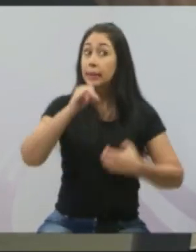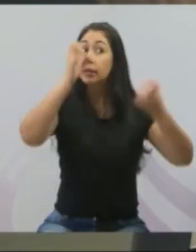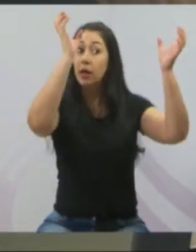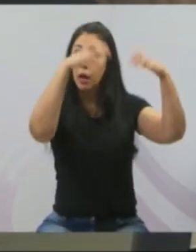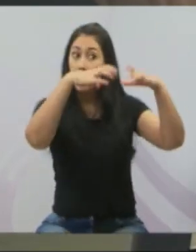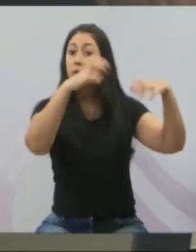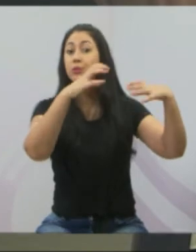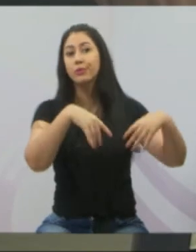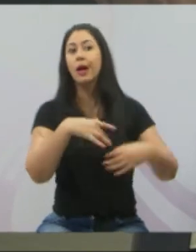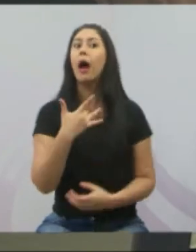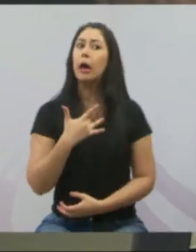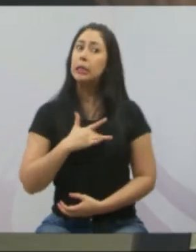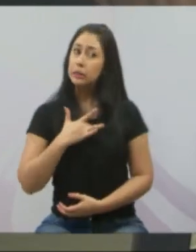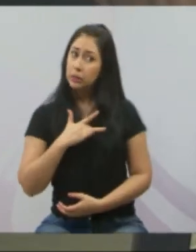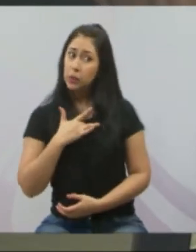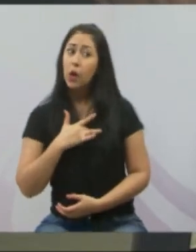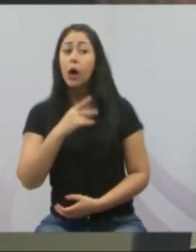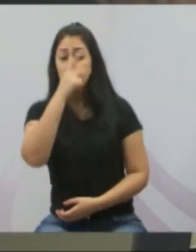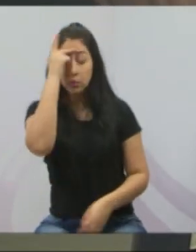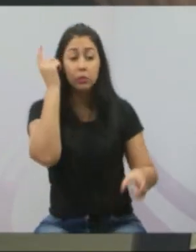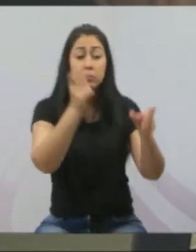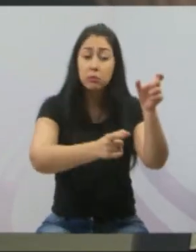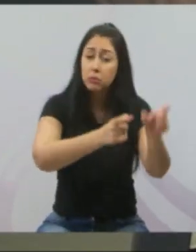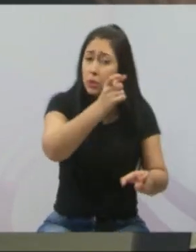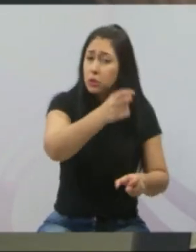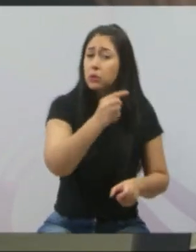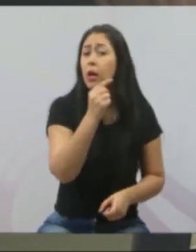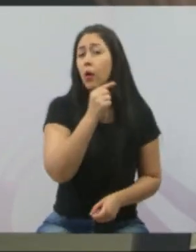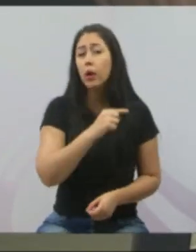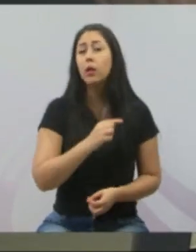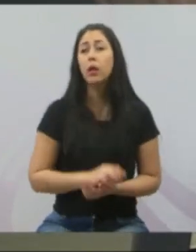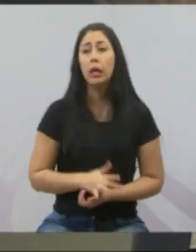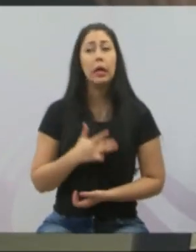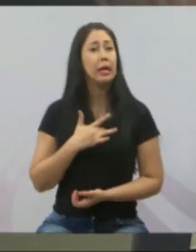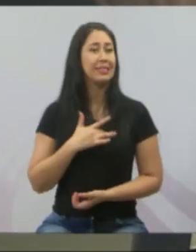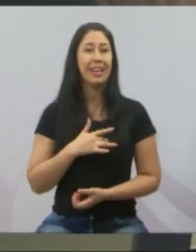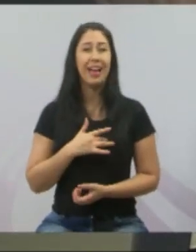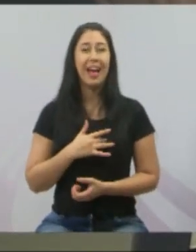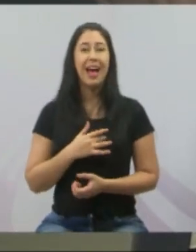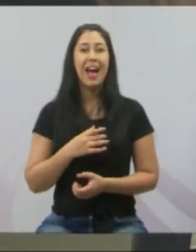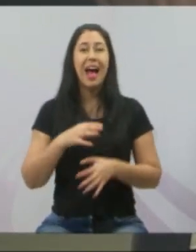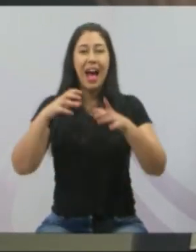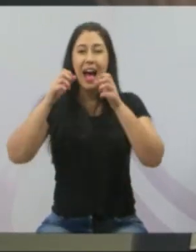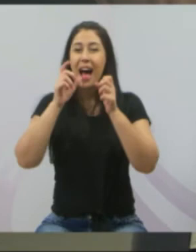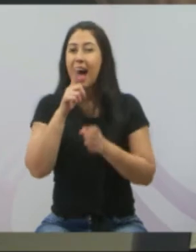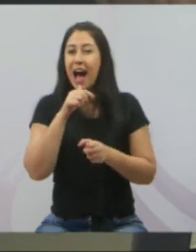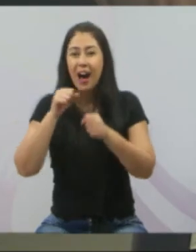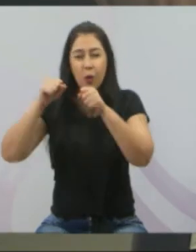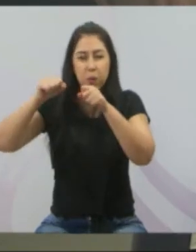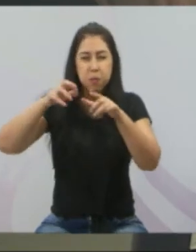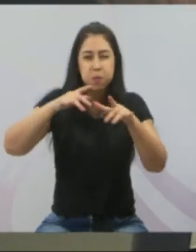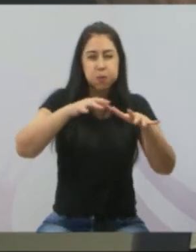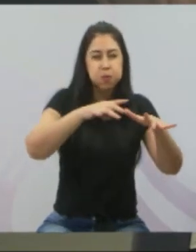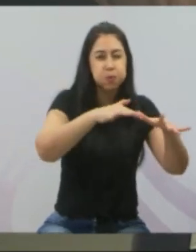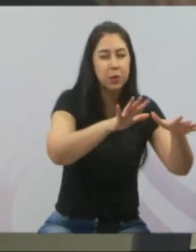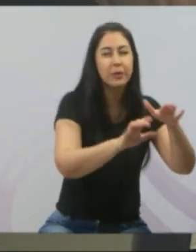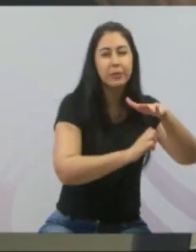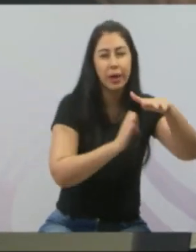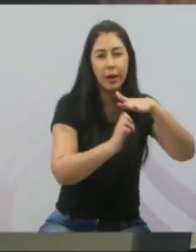verificou se a necessidade de uma reforma extensa no prédio. Assim, foi sugerido que a ASPAD saísse do atual equipamento devido aos problemas